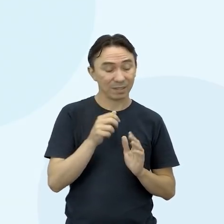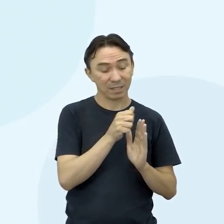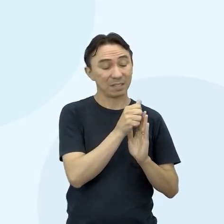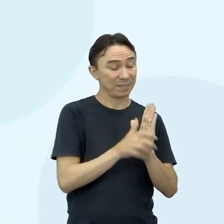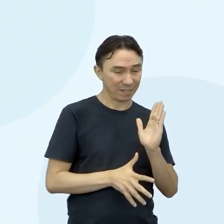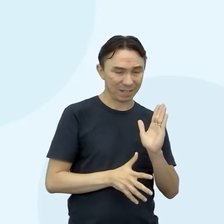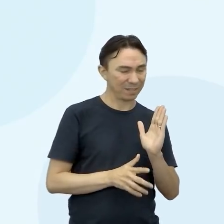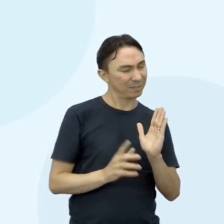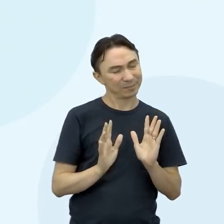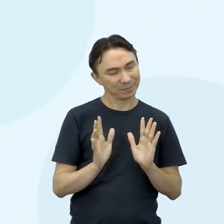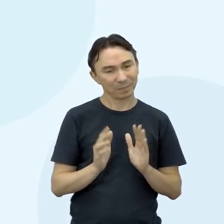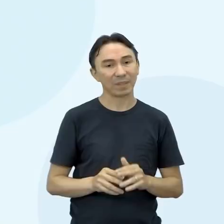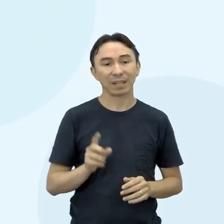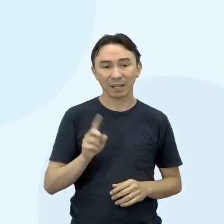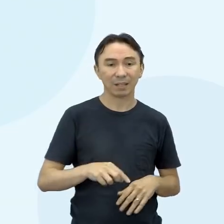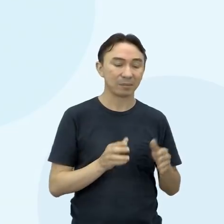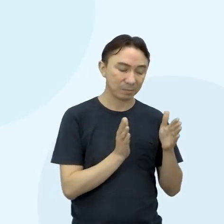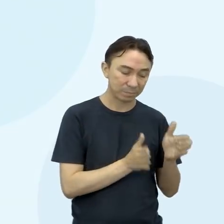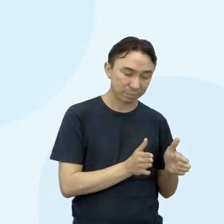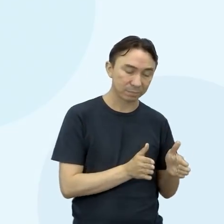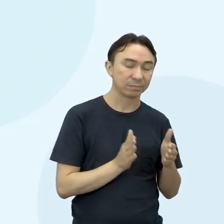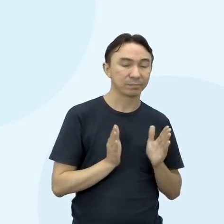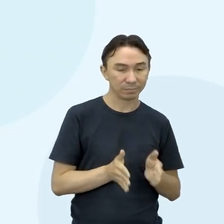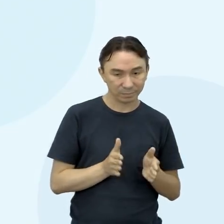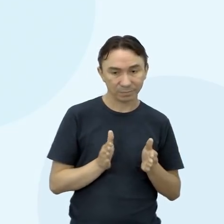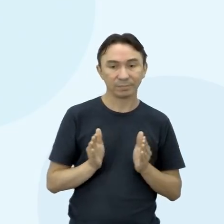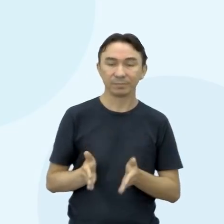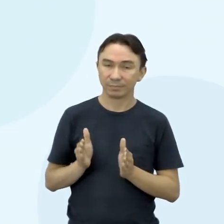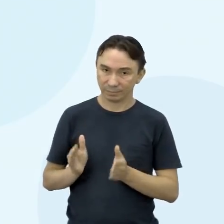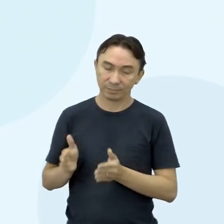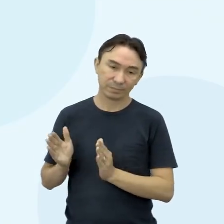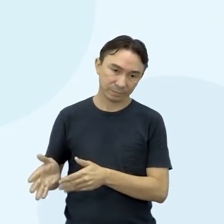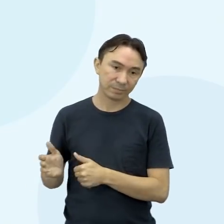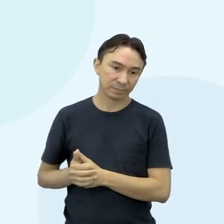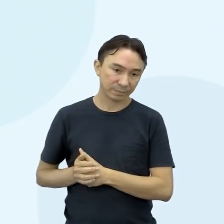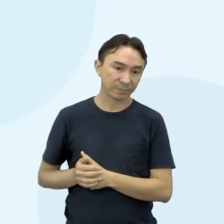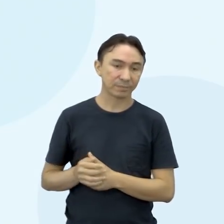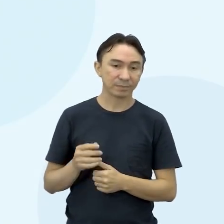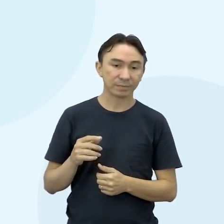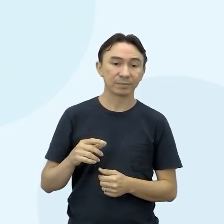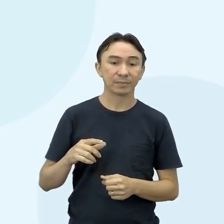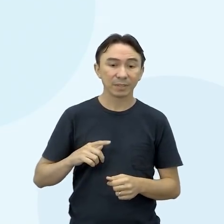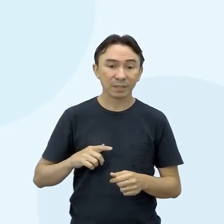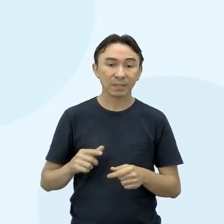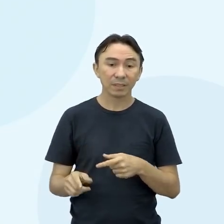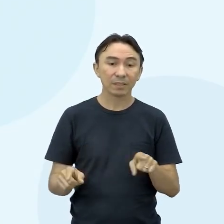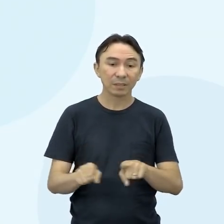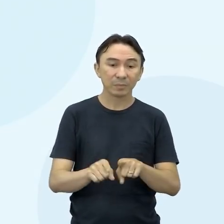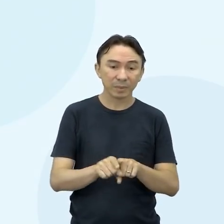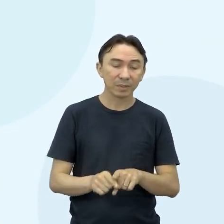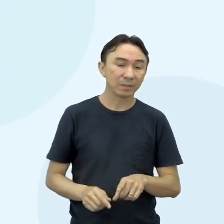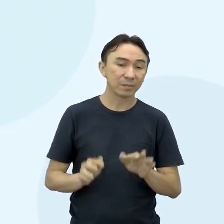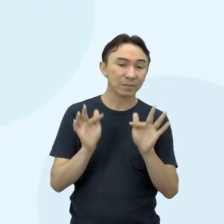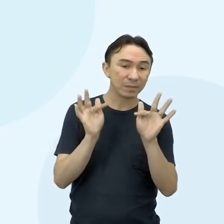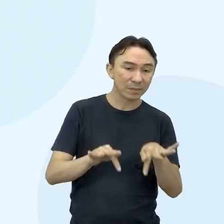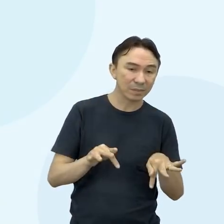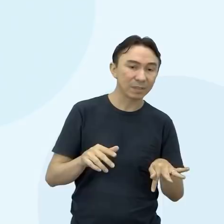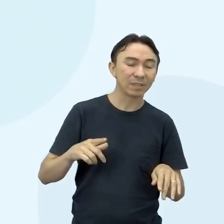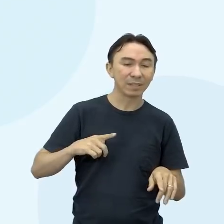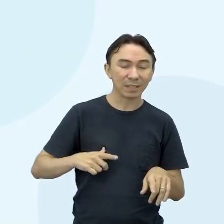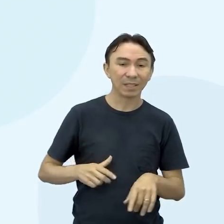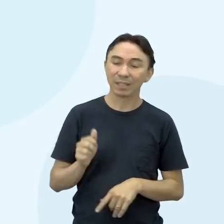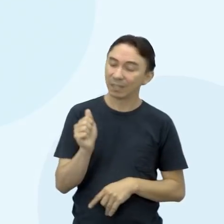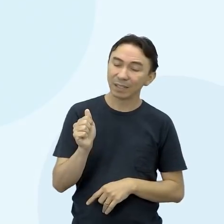etapas, né? Você tem sempre essa etapa de monitoramento e essa avaliação. Está bem pequenininho, mas vocês vão